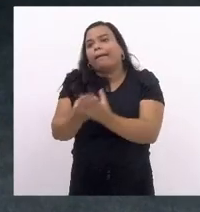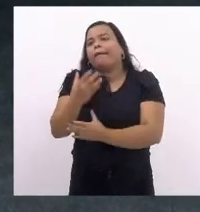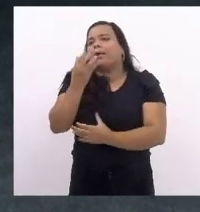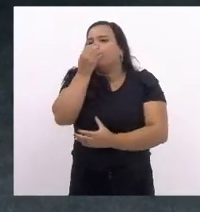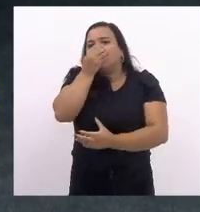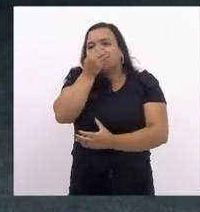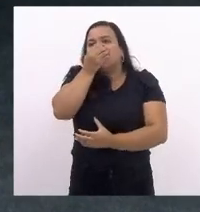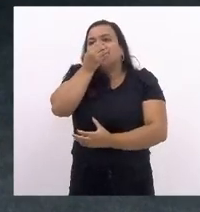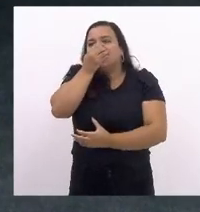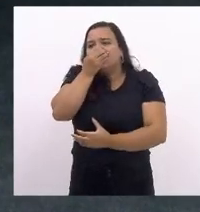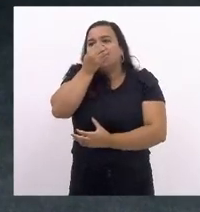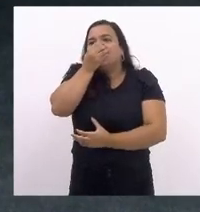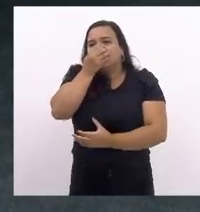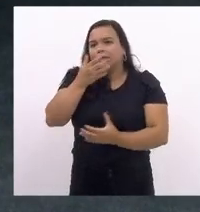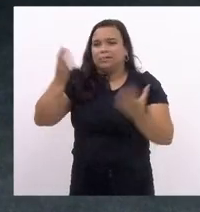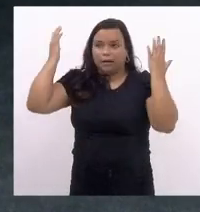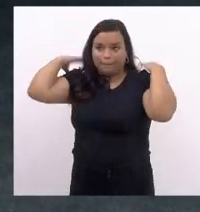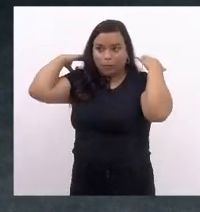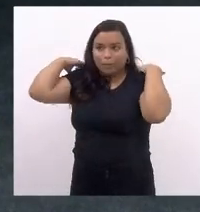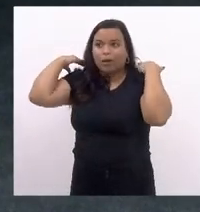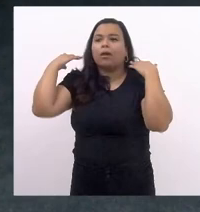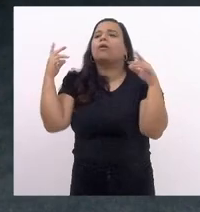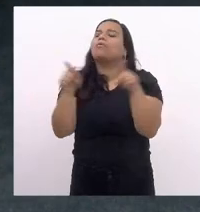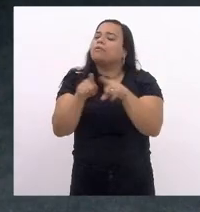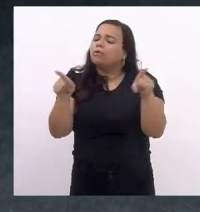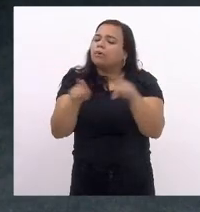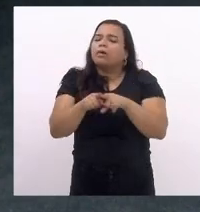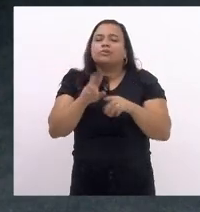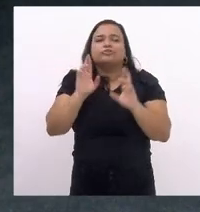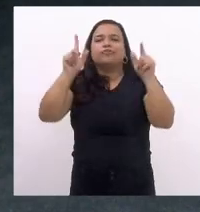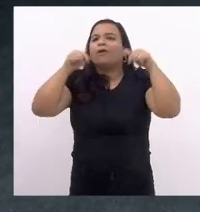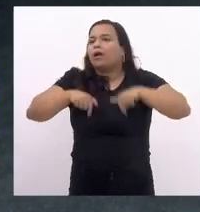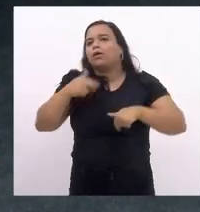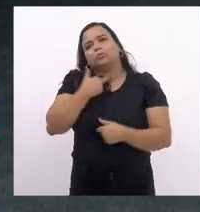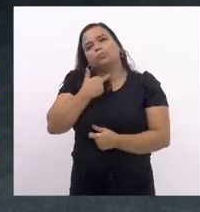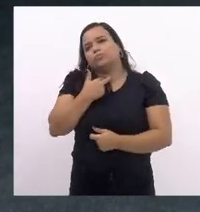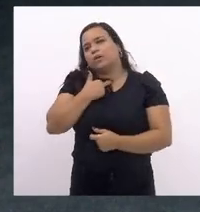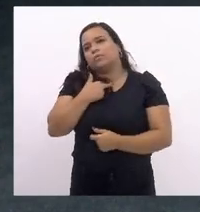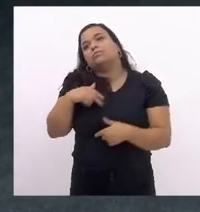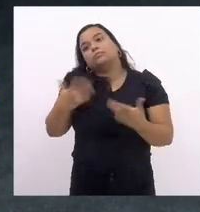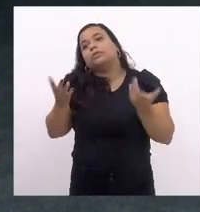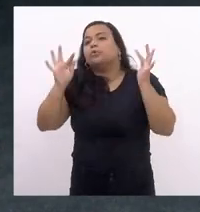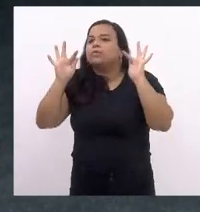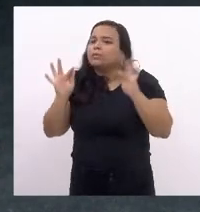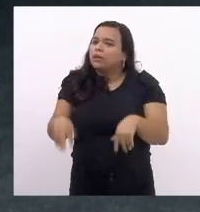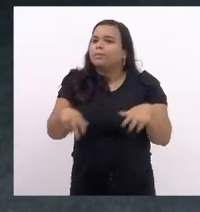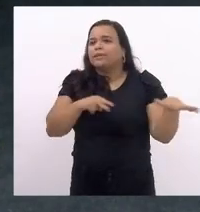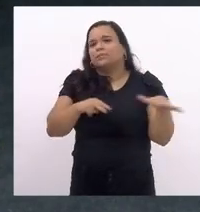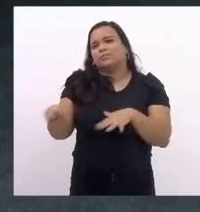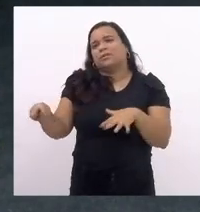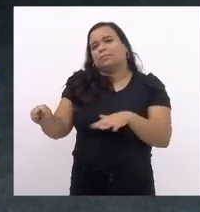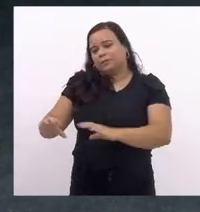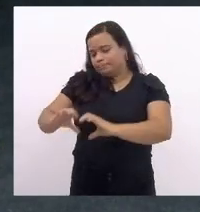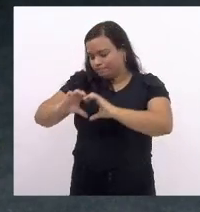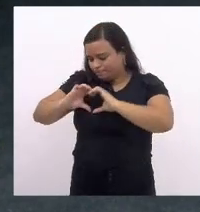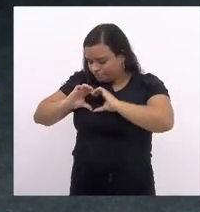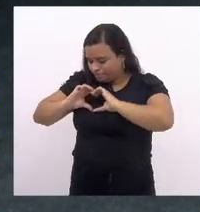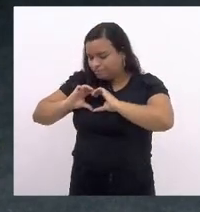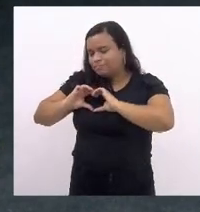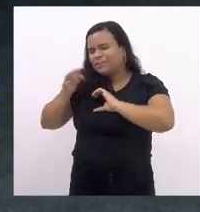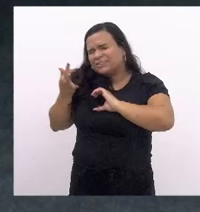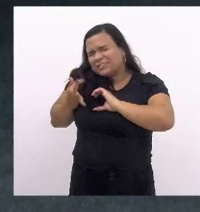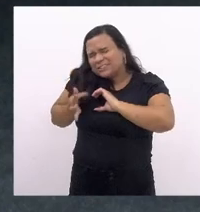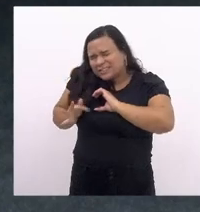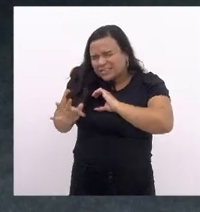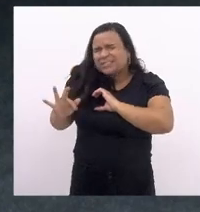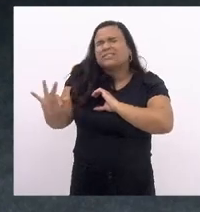ser diferente diante dessa tragédia. Então, termino essa semana com o nosso coração